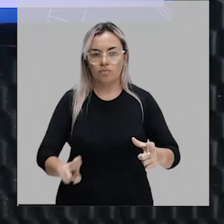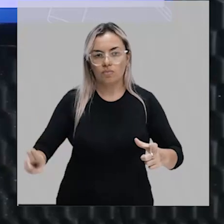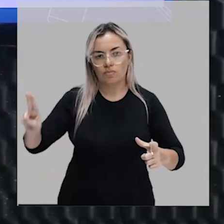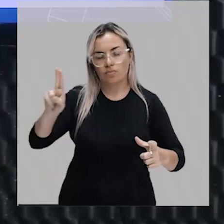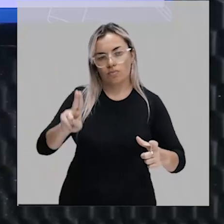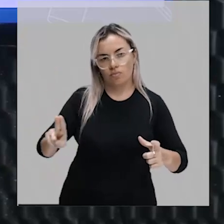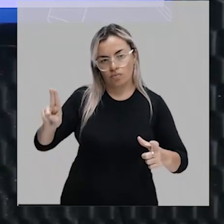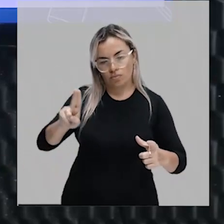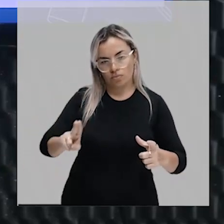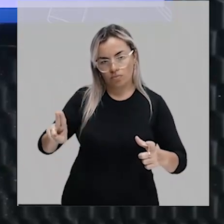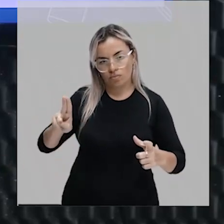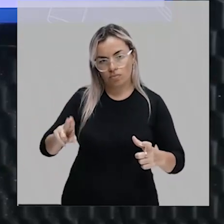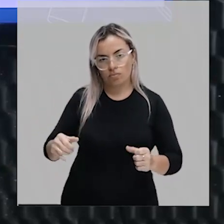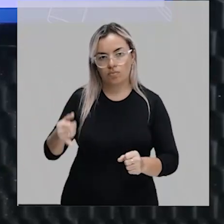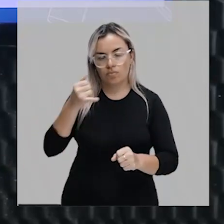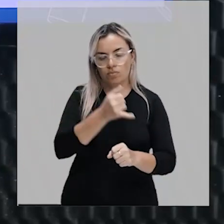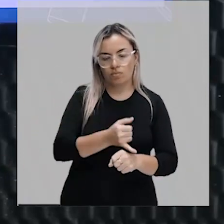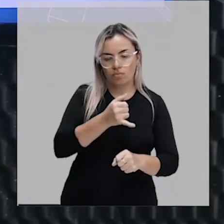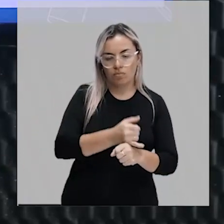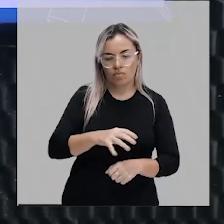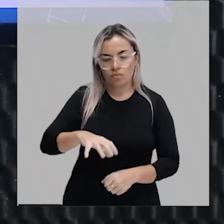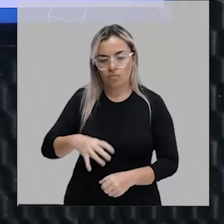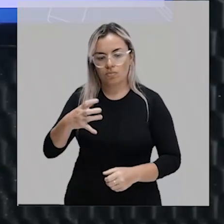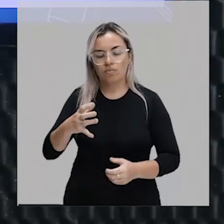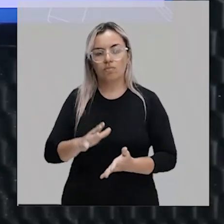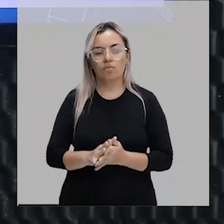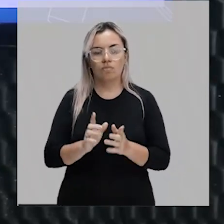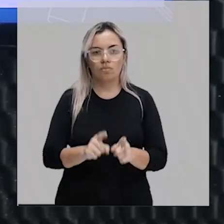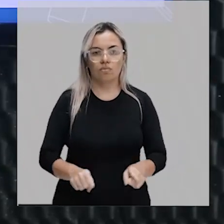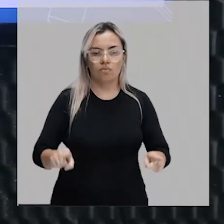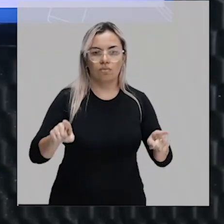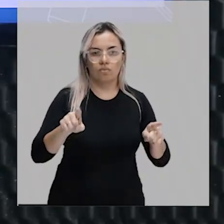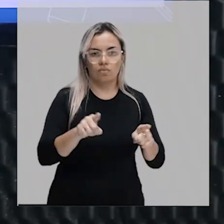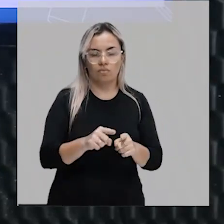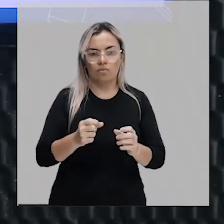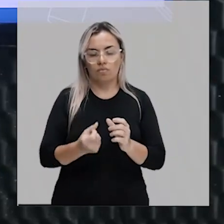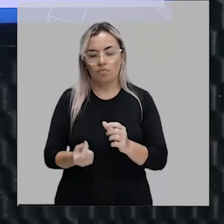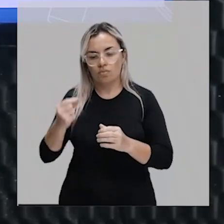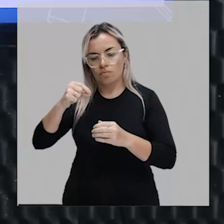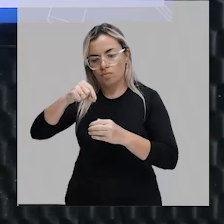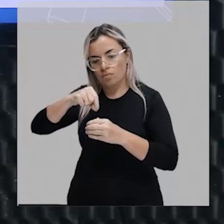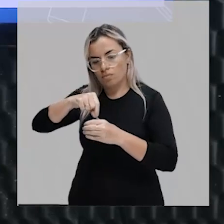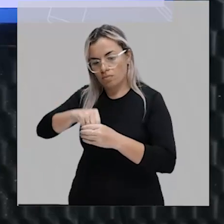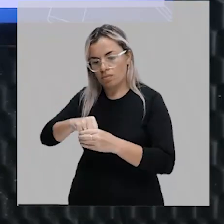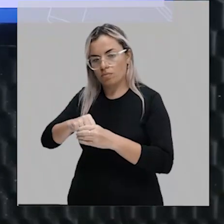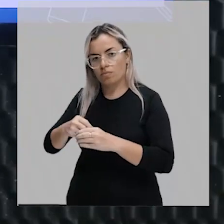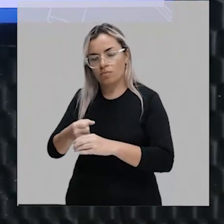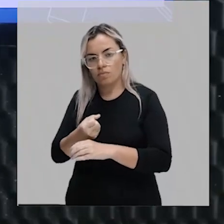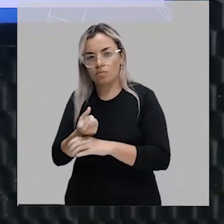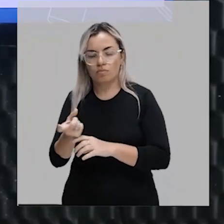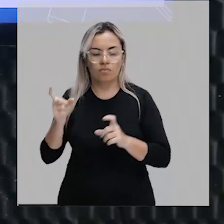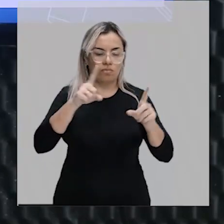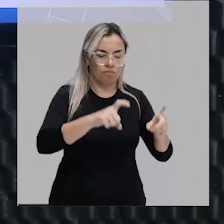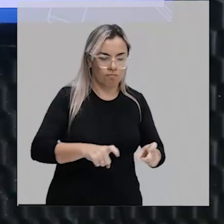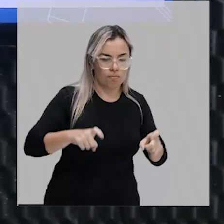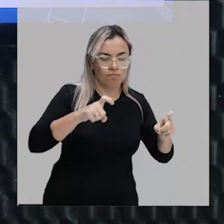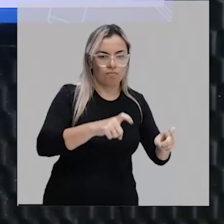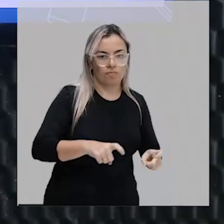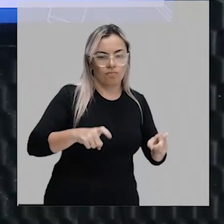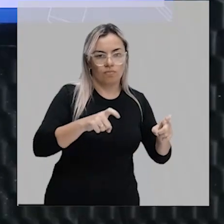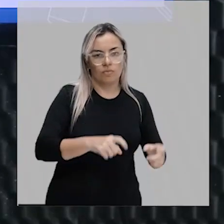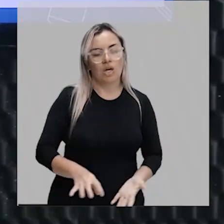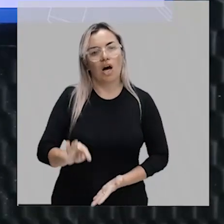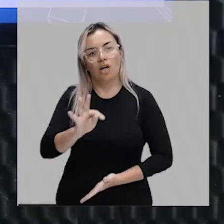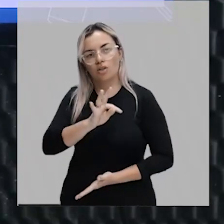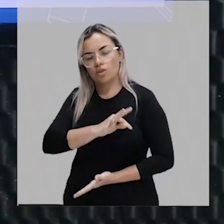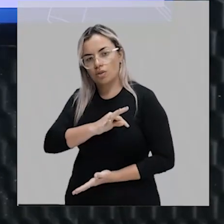metais, o que acontece? Vai aumentar a produção agrícola. A produção agrícola ela tende a